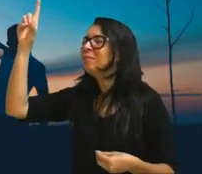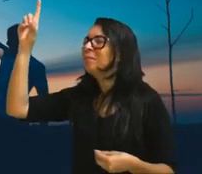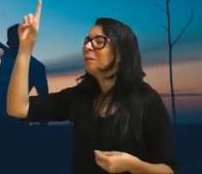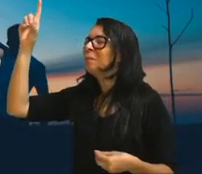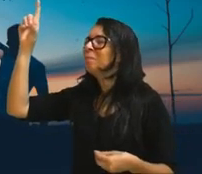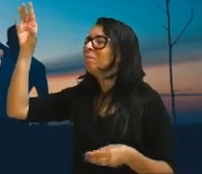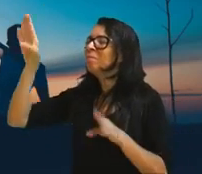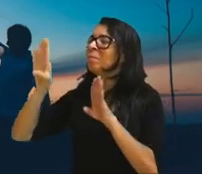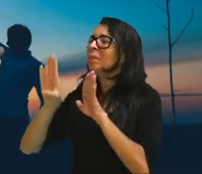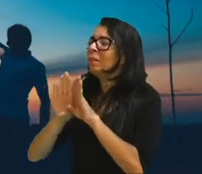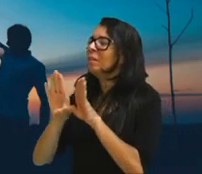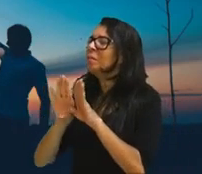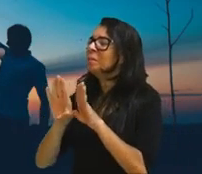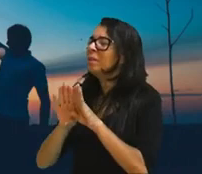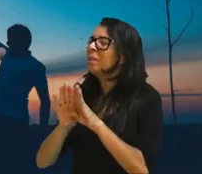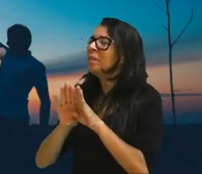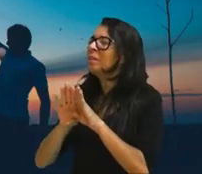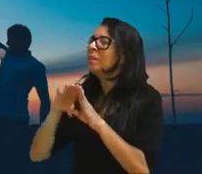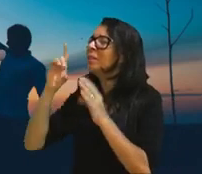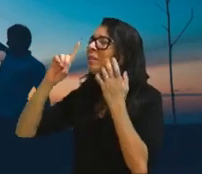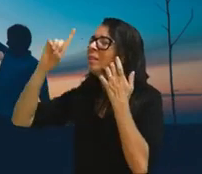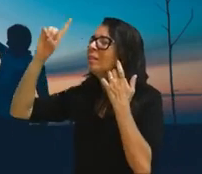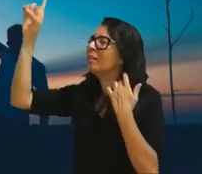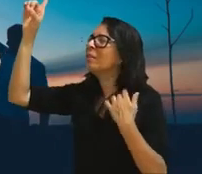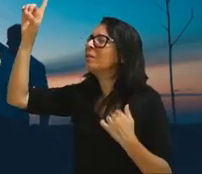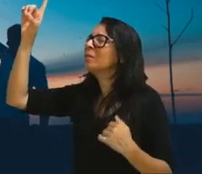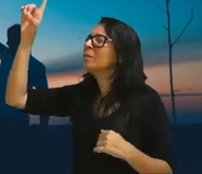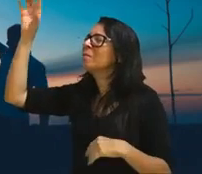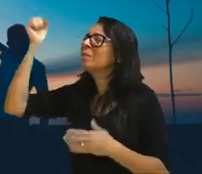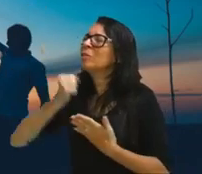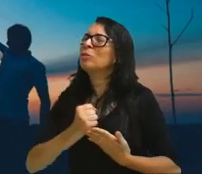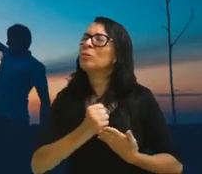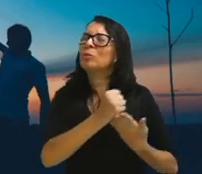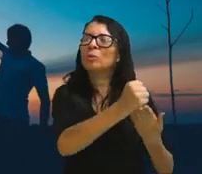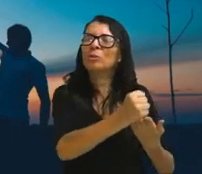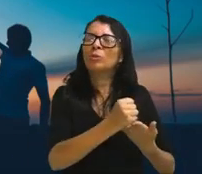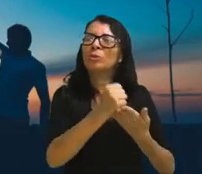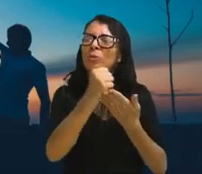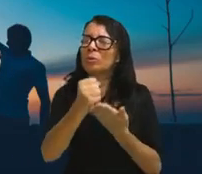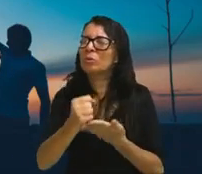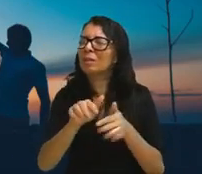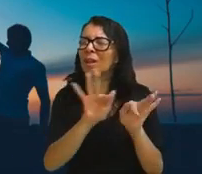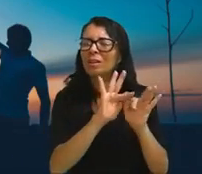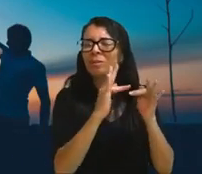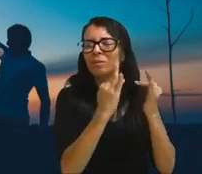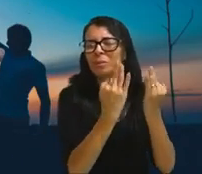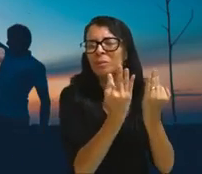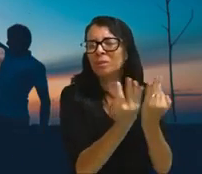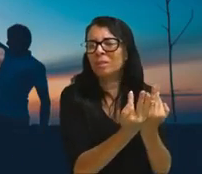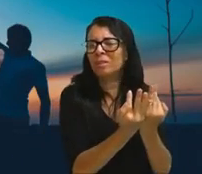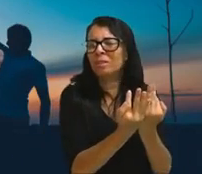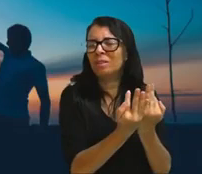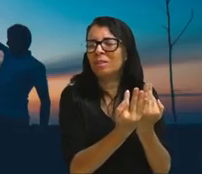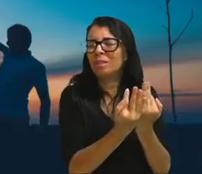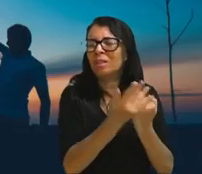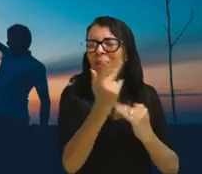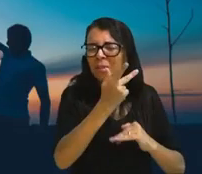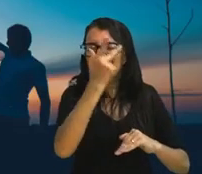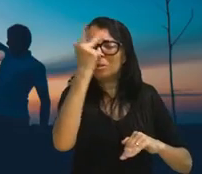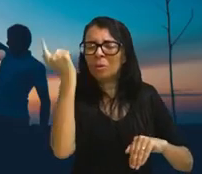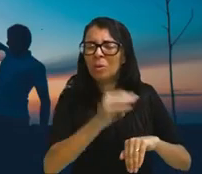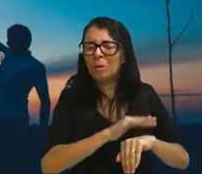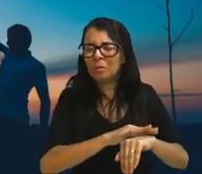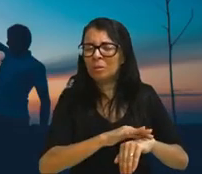pessoas, ó Deus. Pois sabemos, ó Pai, como é difícil, ó Pai, ter um ente querido internado, ó Pai. Principalmente, ó Deus, com esse